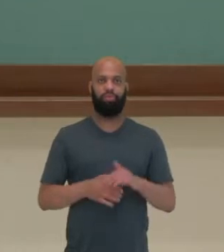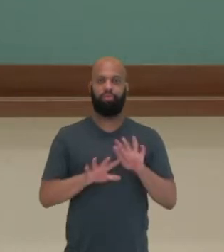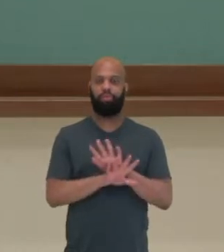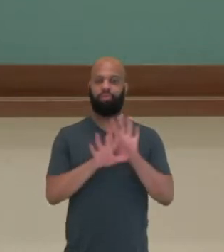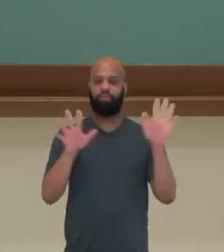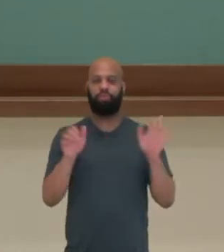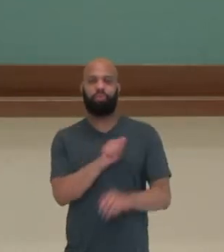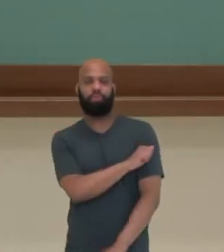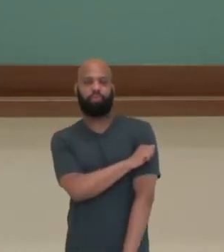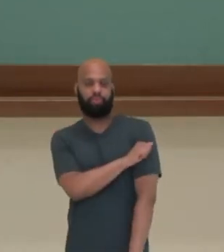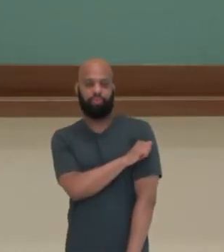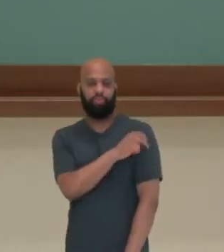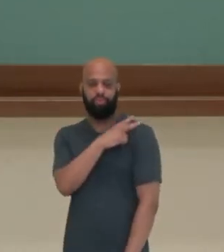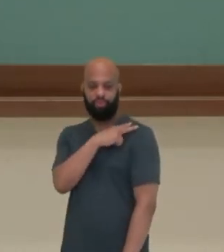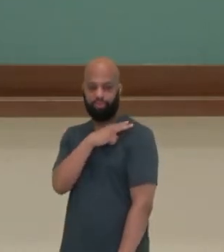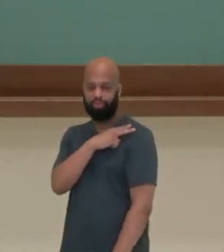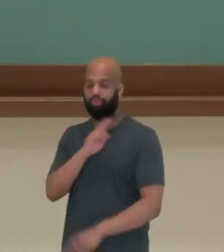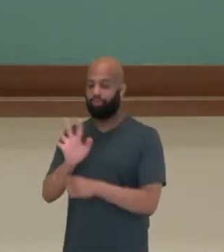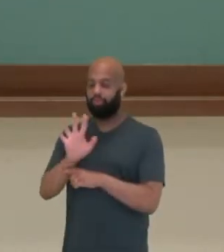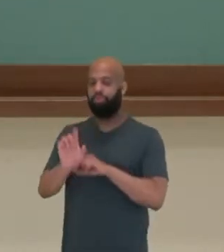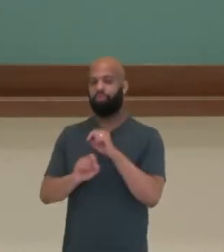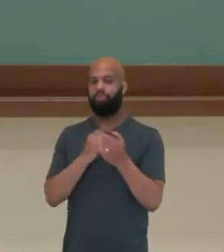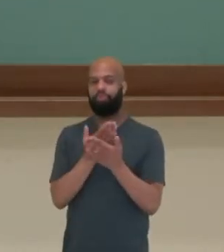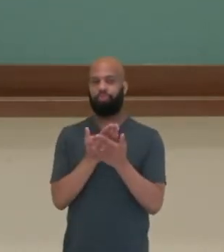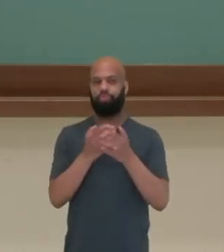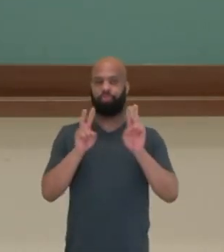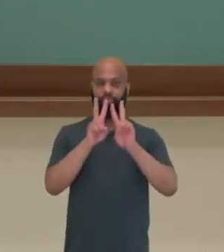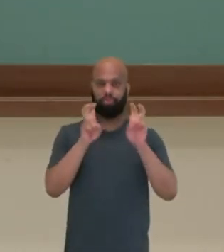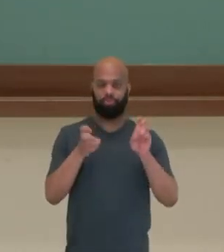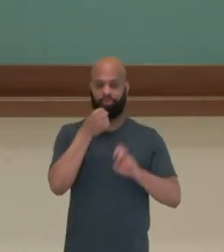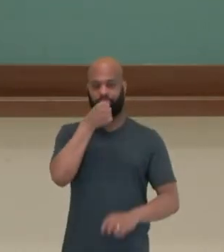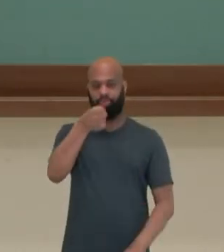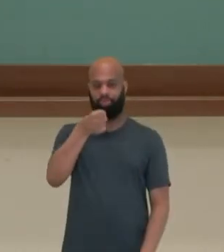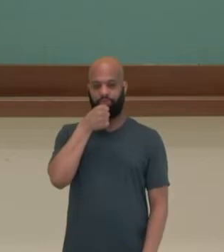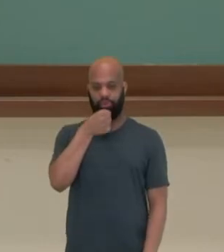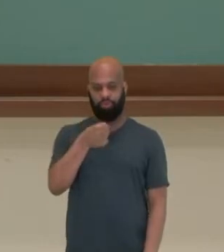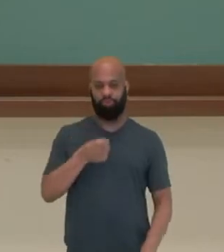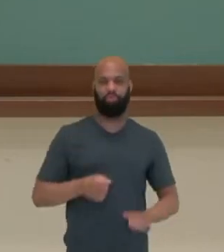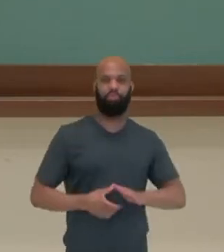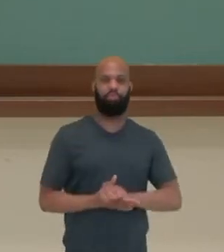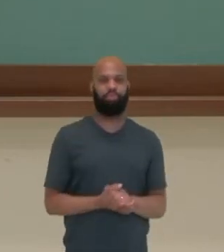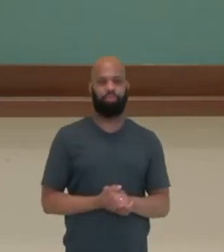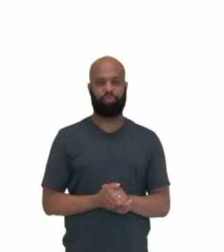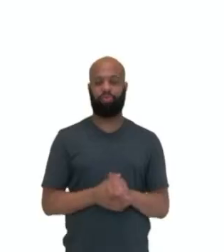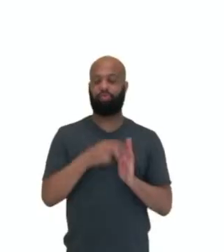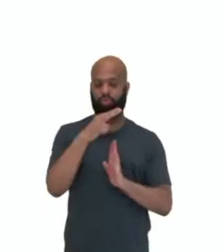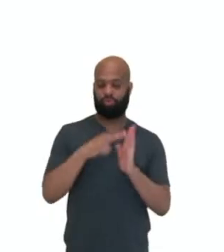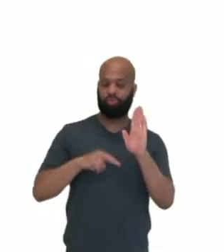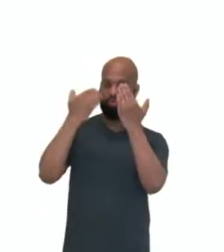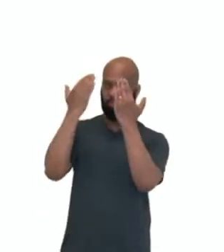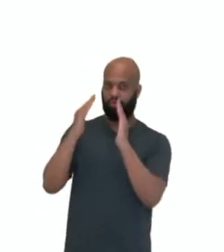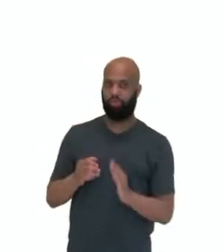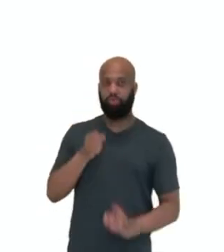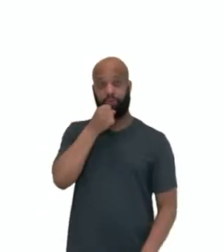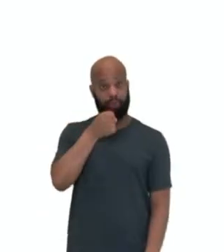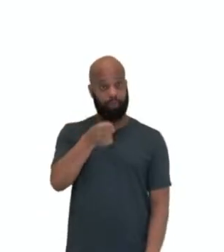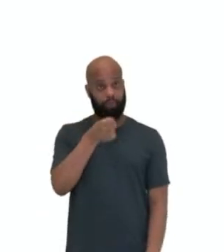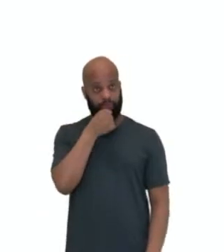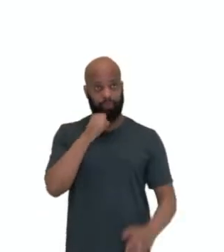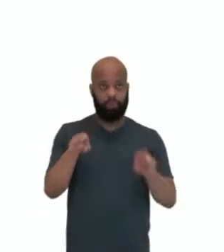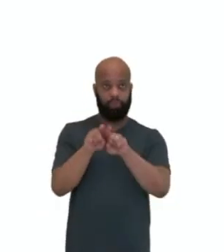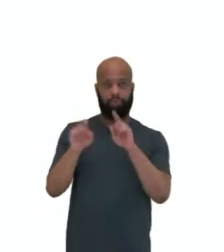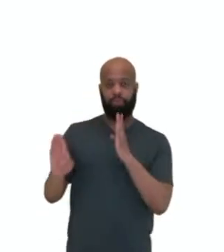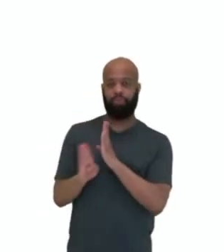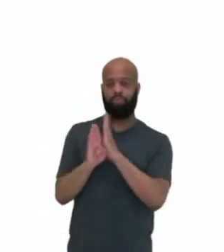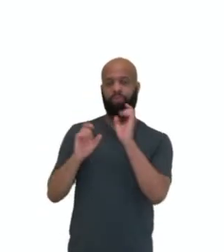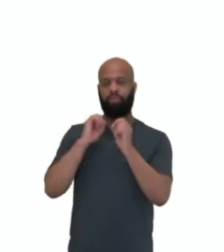Olá, estudantes da segunda série. Nesse vídeo, vamos falar sobre reportagem. Ler e analisar uma reportagem, identificando